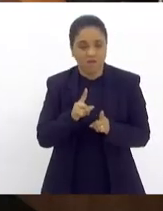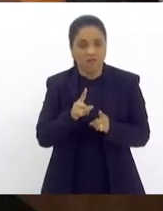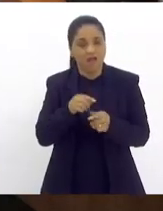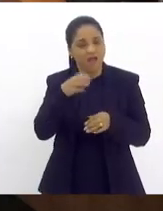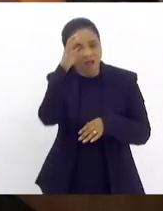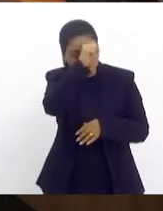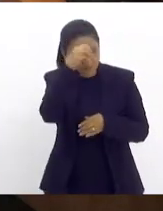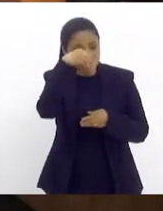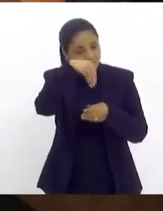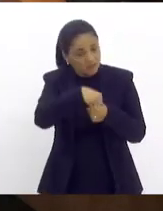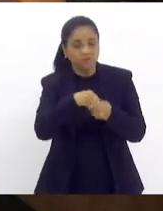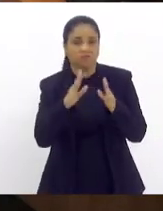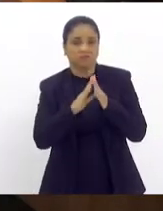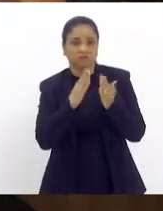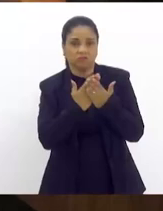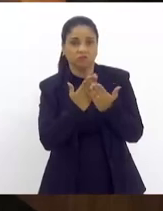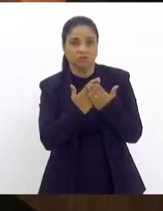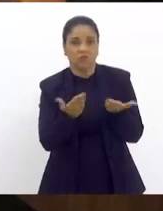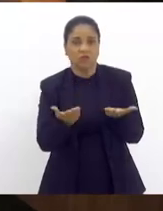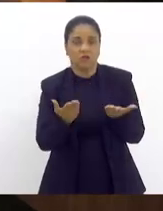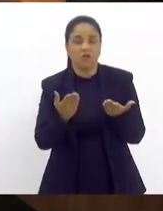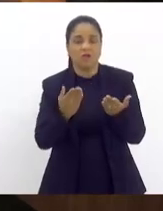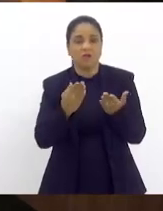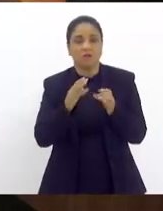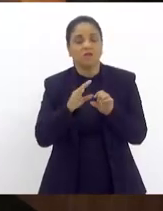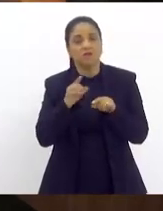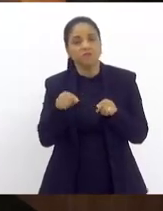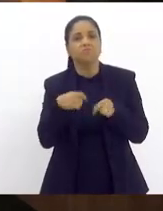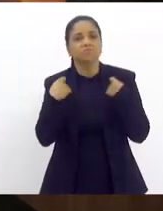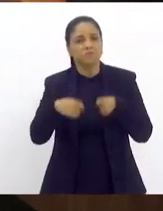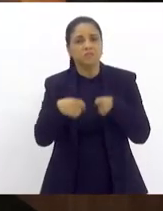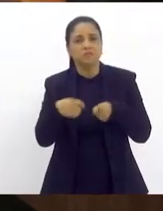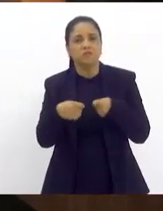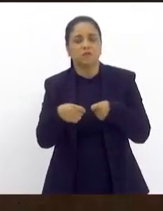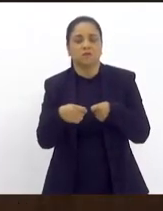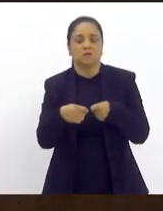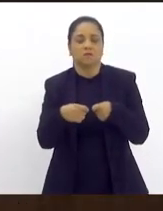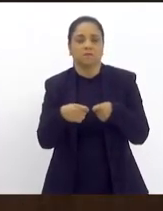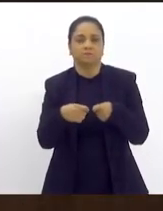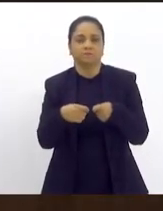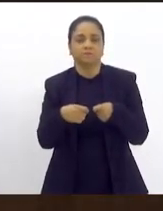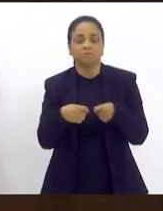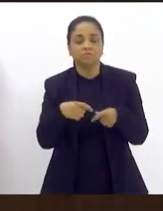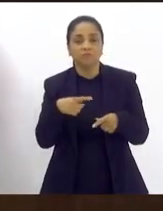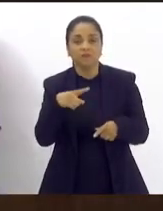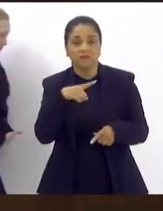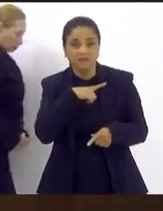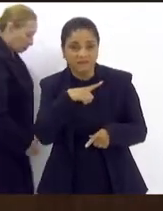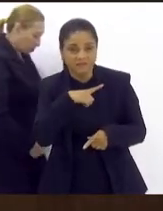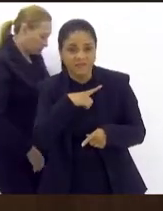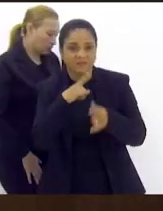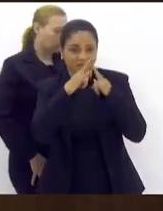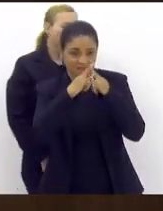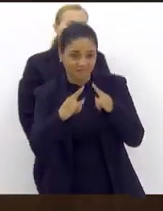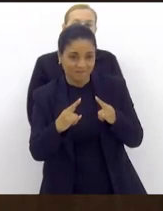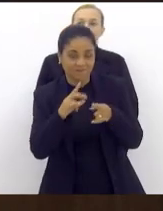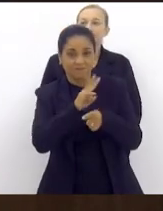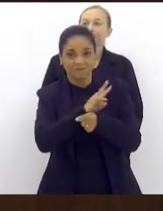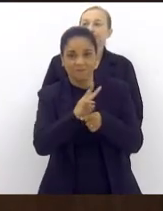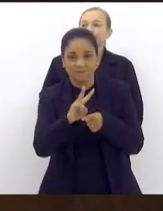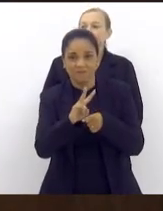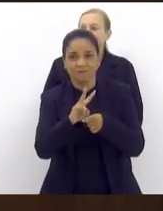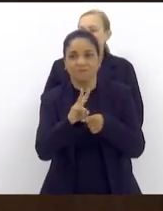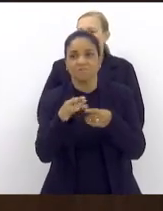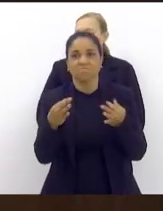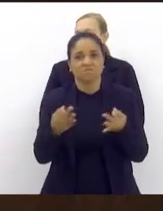começa a dar o combate no banco escolar e agora vamos ter as nossas tendas Violetas então eu